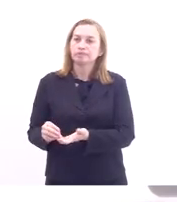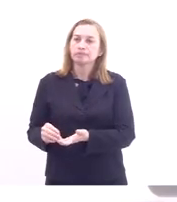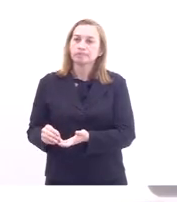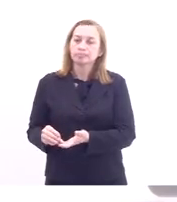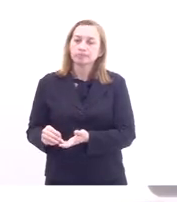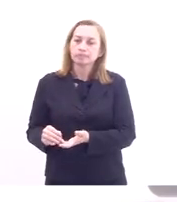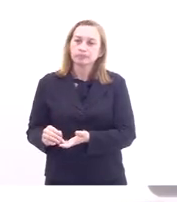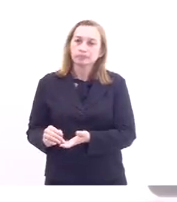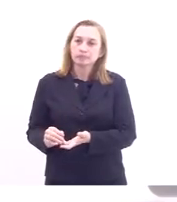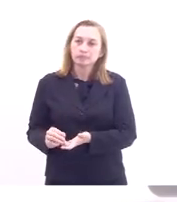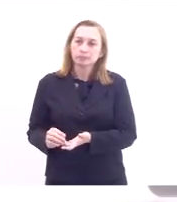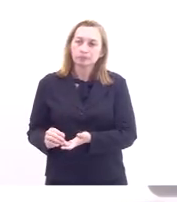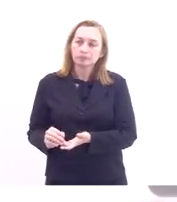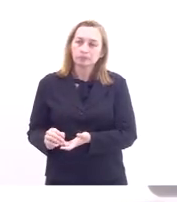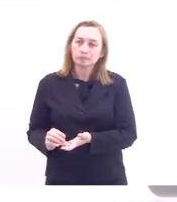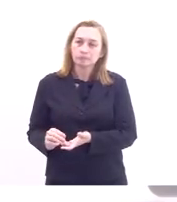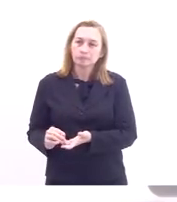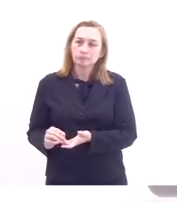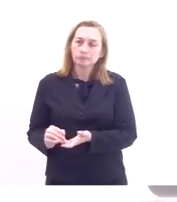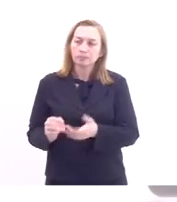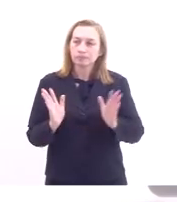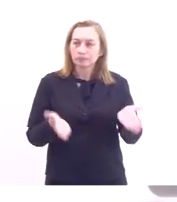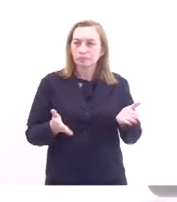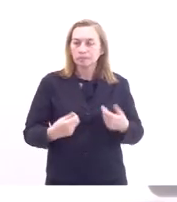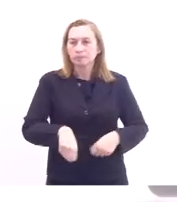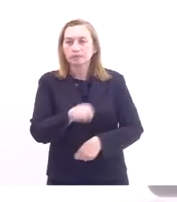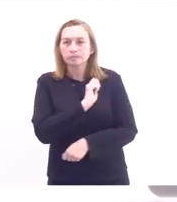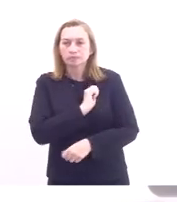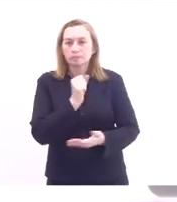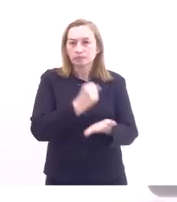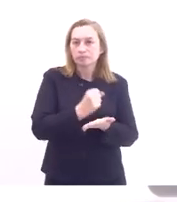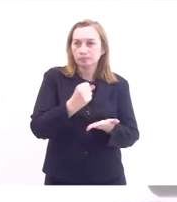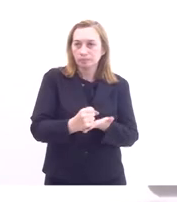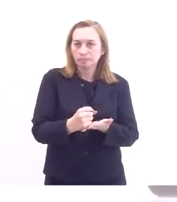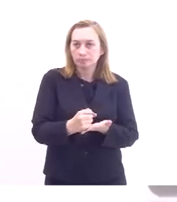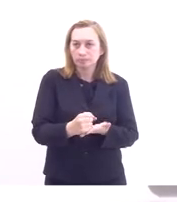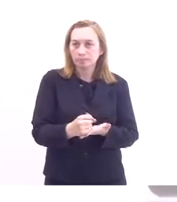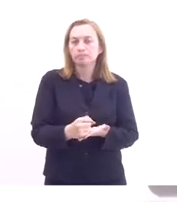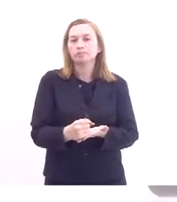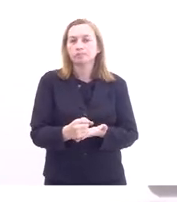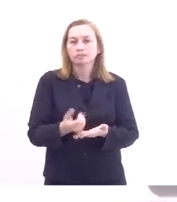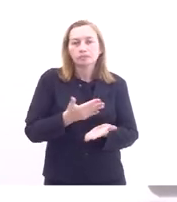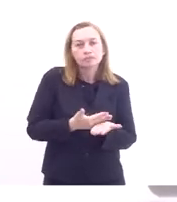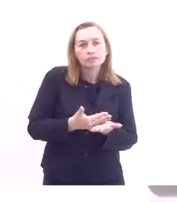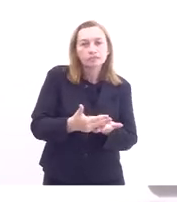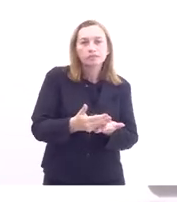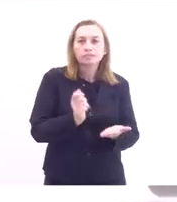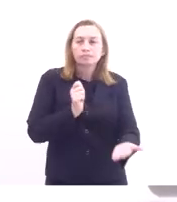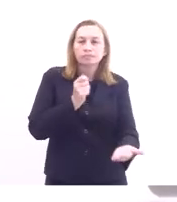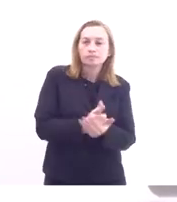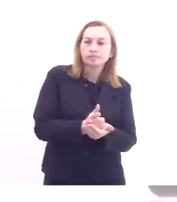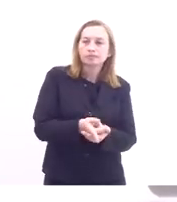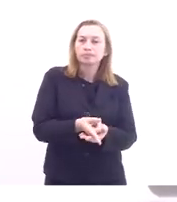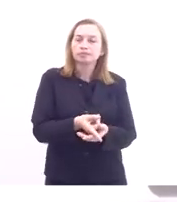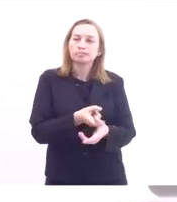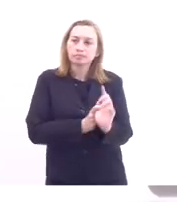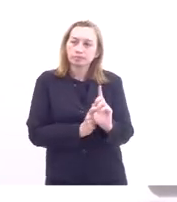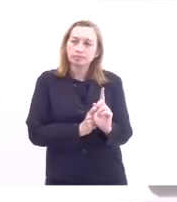com a assinatura do regime de recuperação fiscal e dos contratos, a gente vai iniciar o pagamento dessa